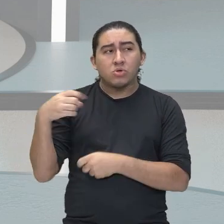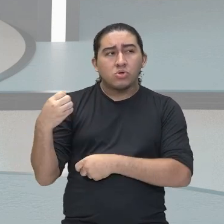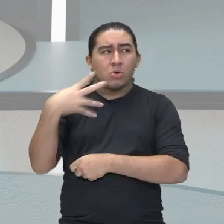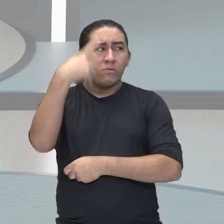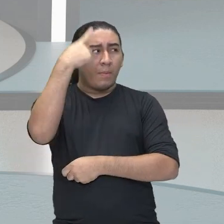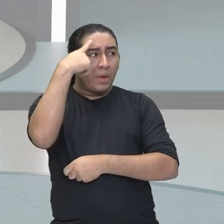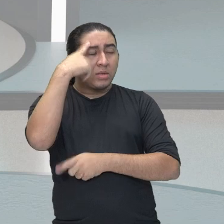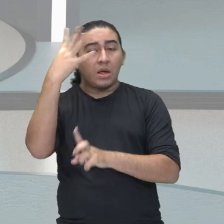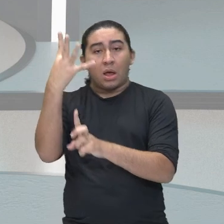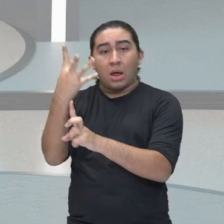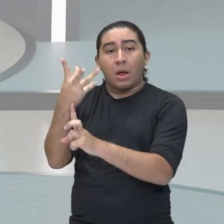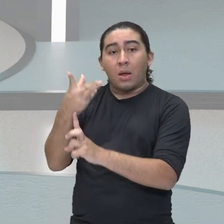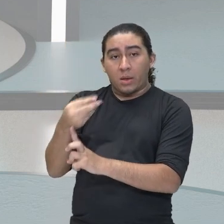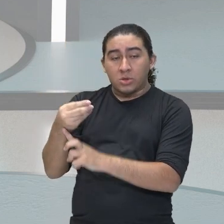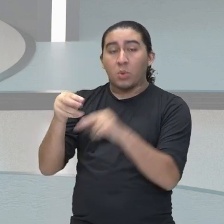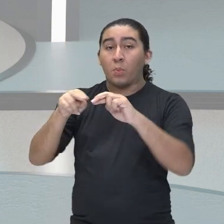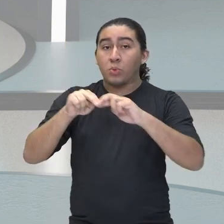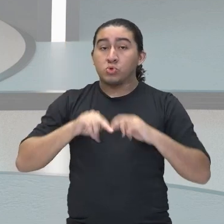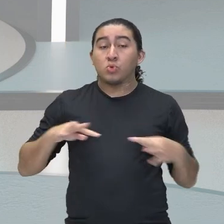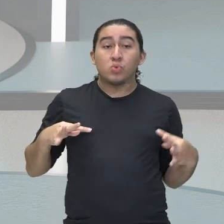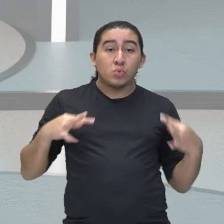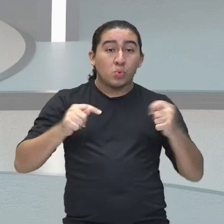produzir arte. Então, tudo aquilo